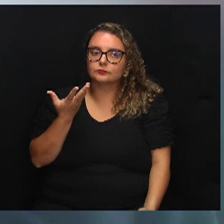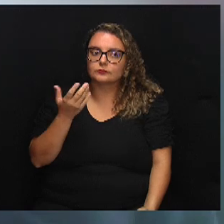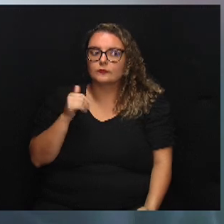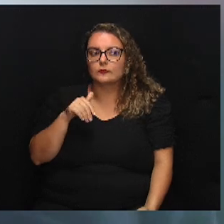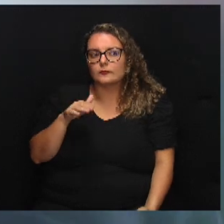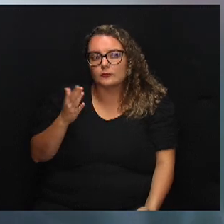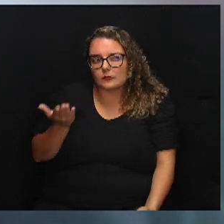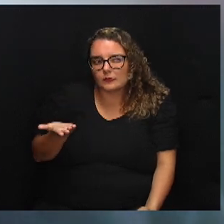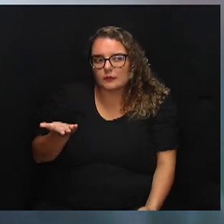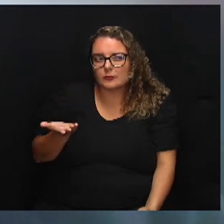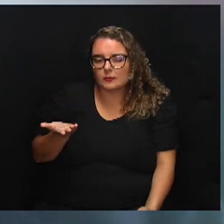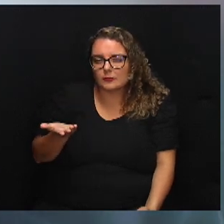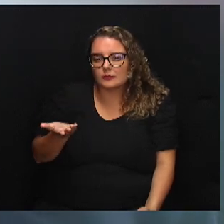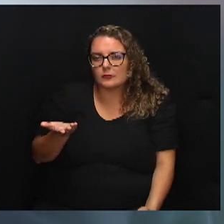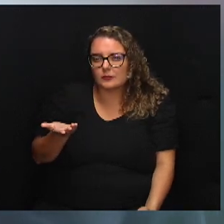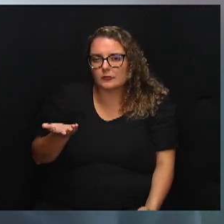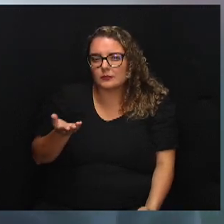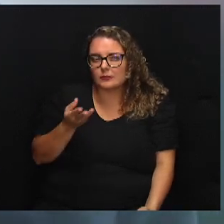mais